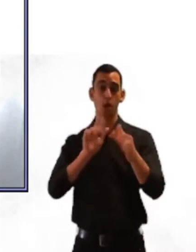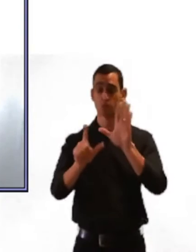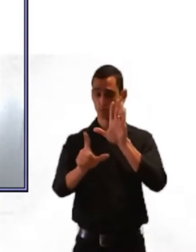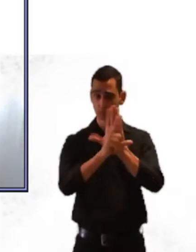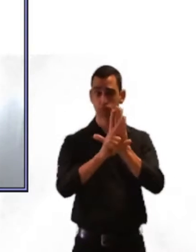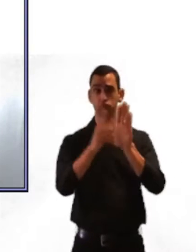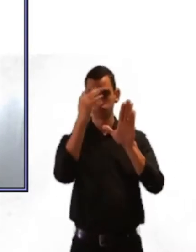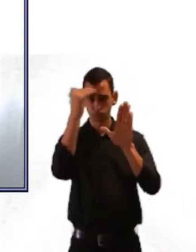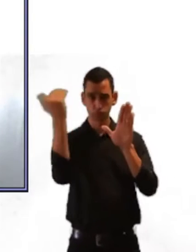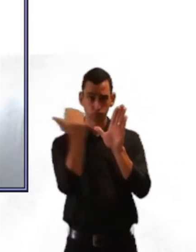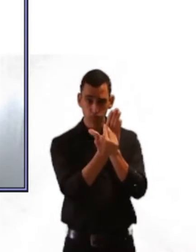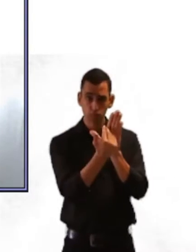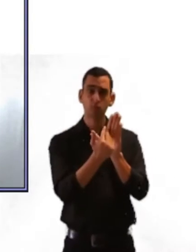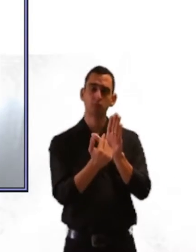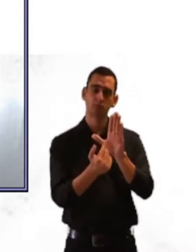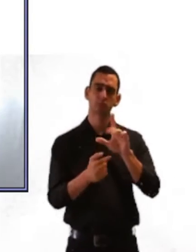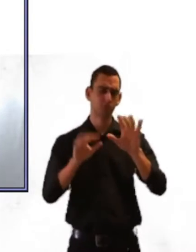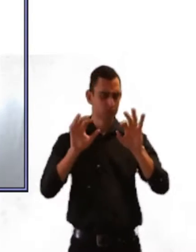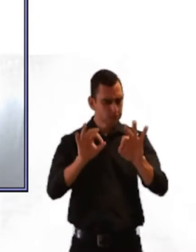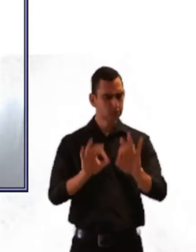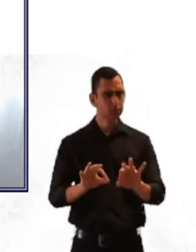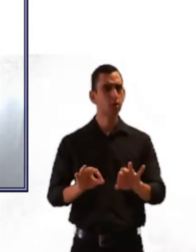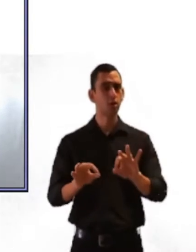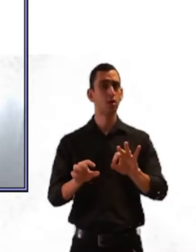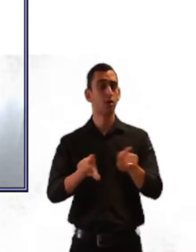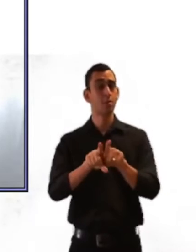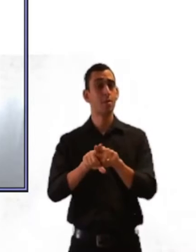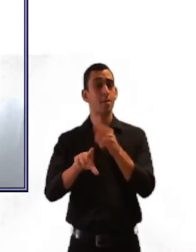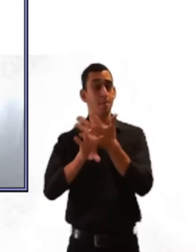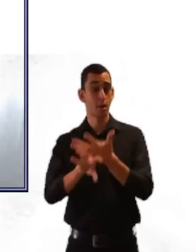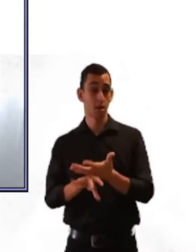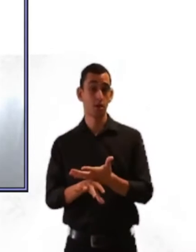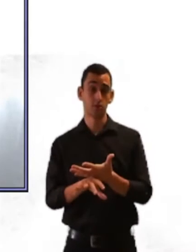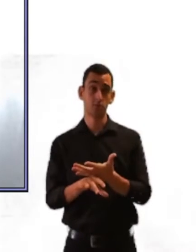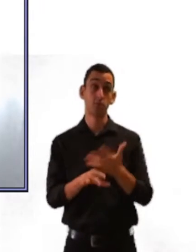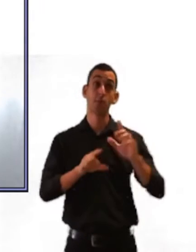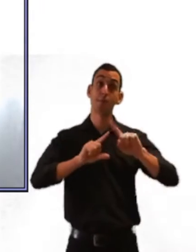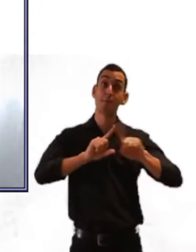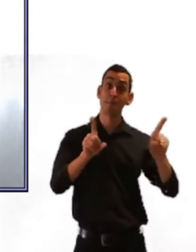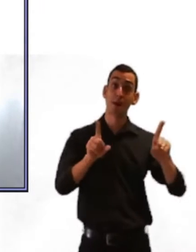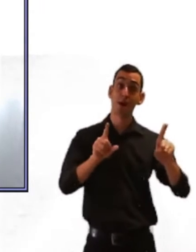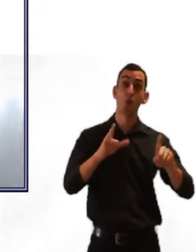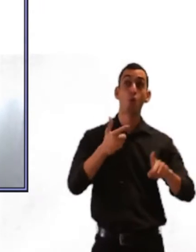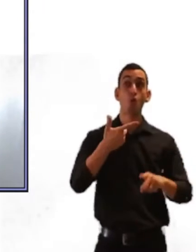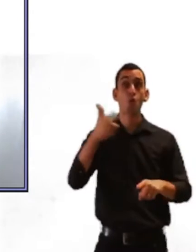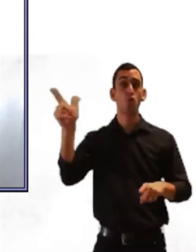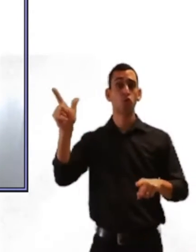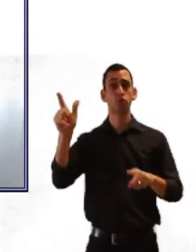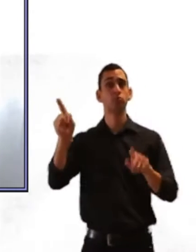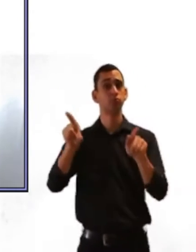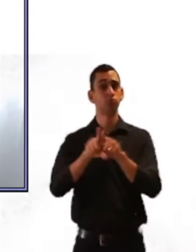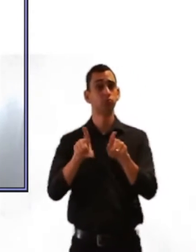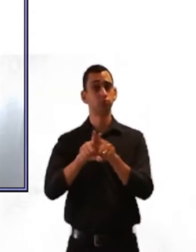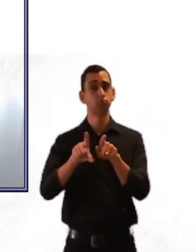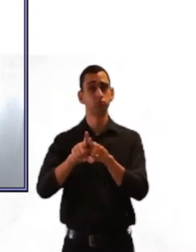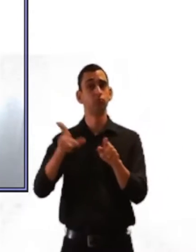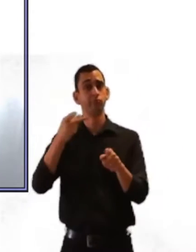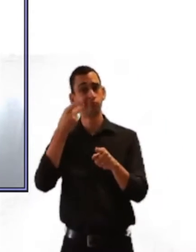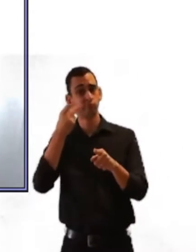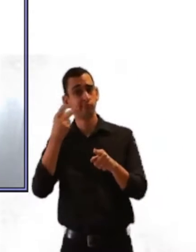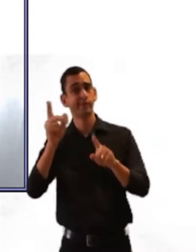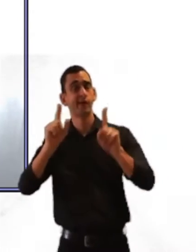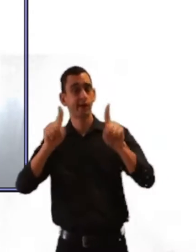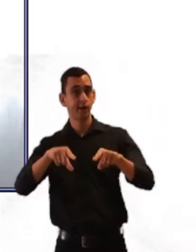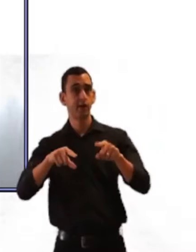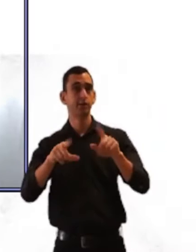jurídico ortodoxo, que é a lei, a dogmática jurídica. Outros não, mas olha, peraí, o juiz é um agente político, o juiz tem.